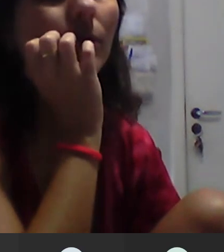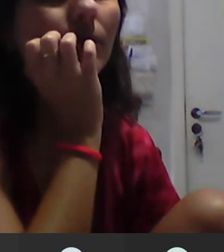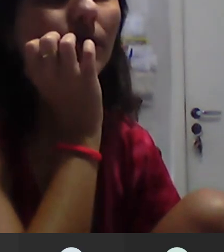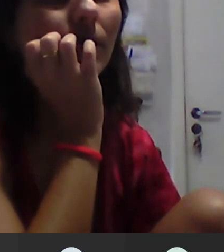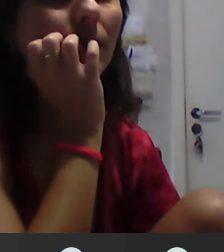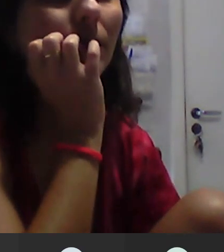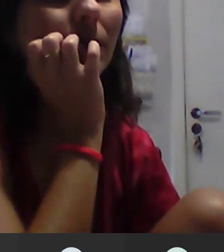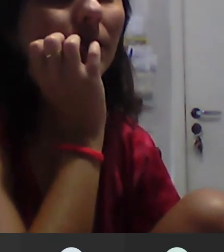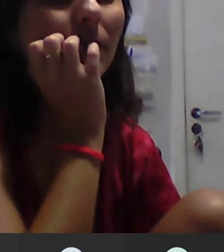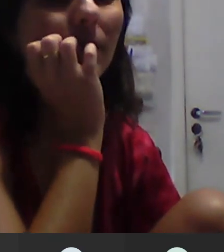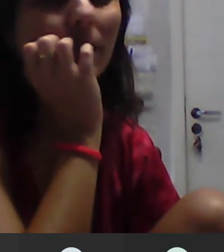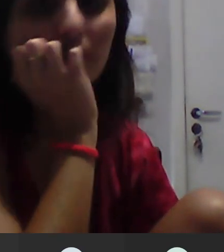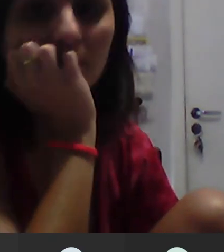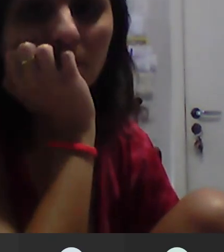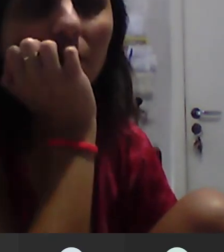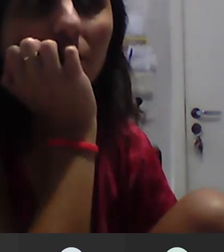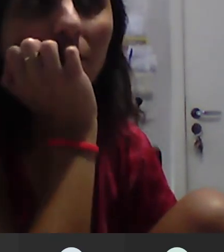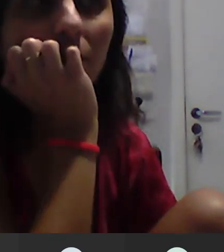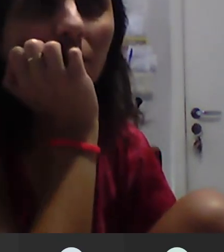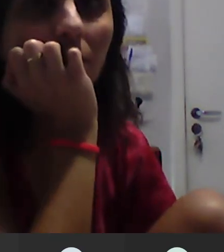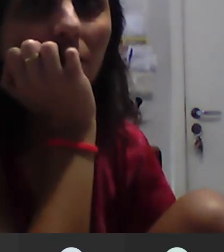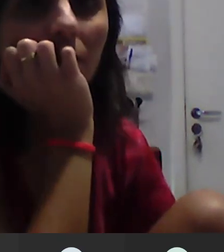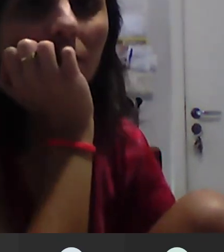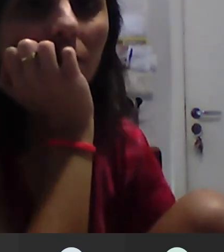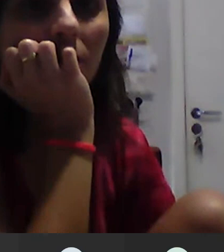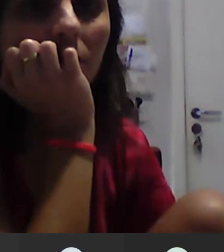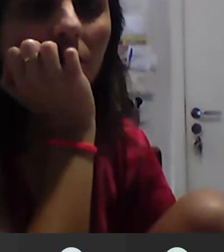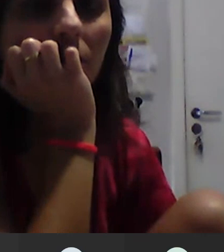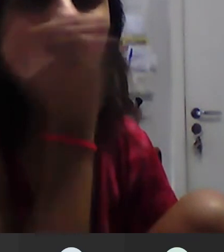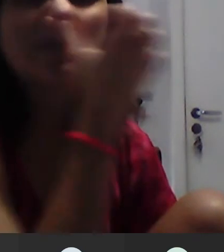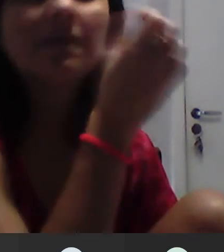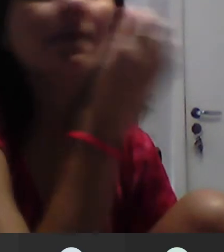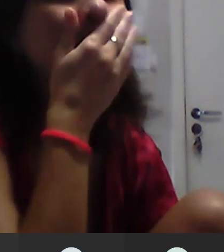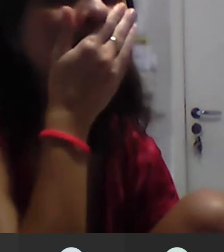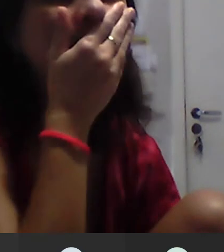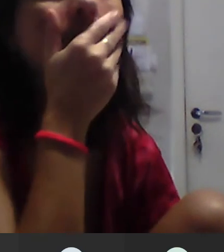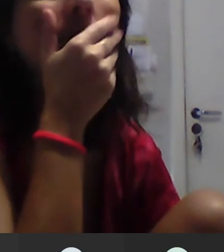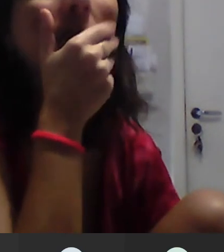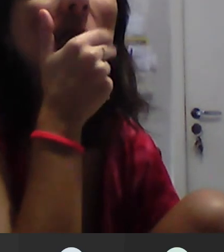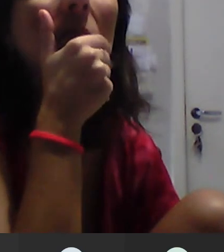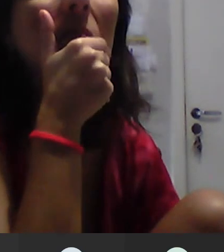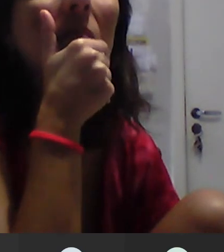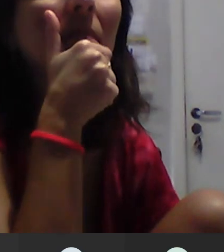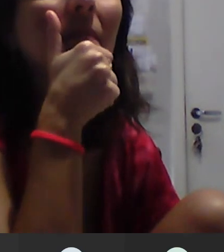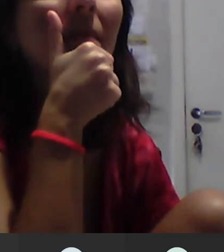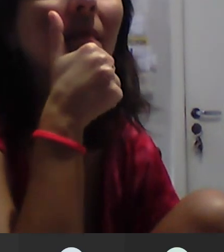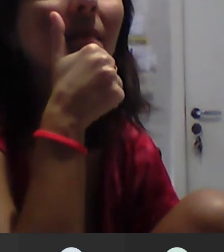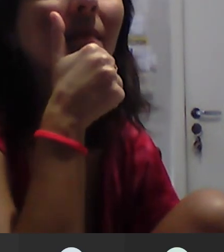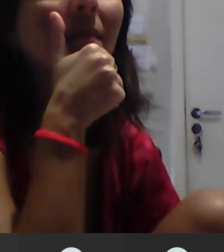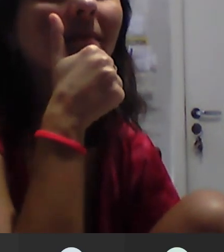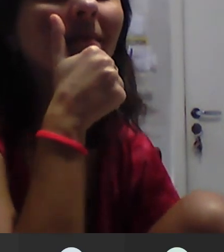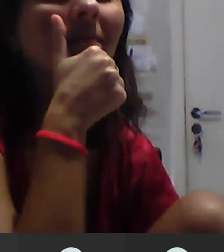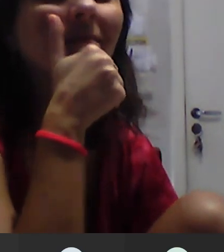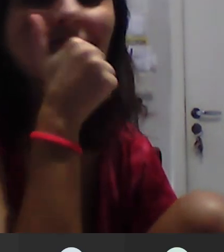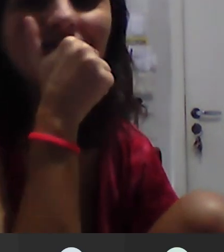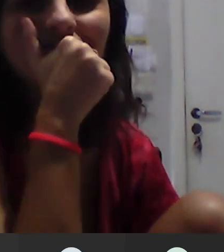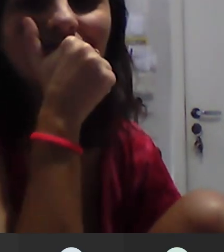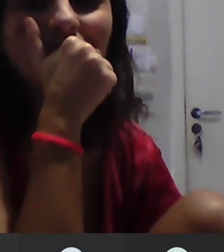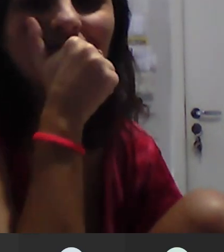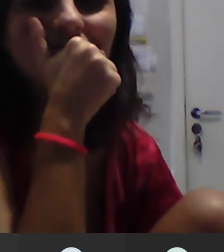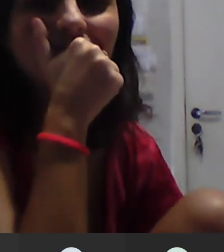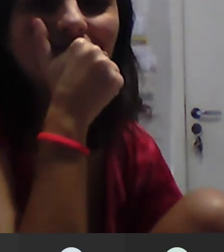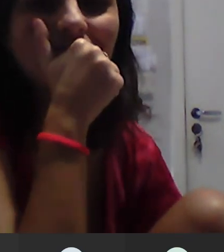paciente e ter em mente o tipo de óleo que a gente vai oferecer para cada paciente, em cada preparação, o que